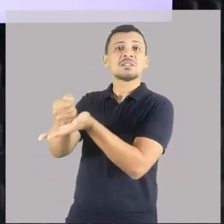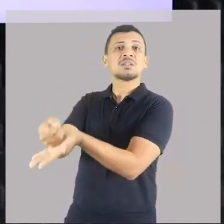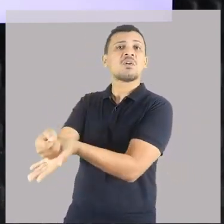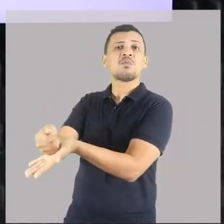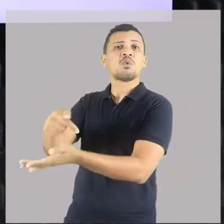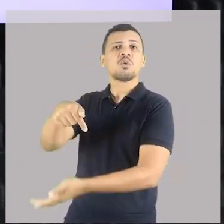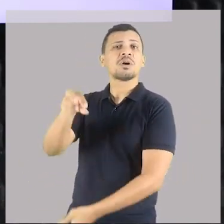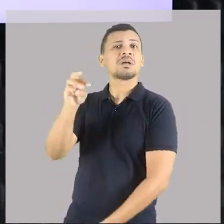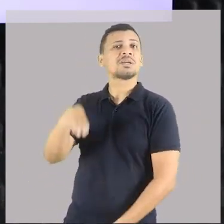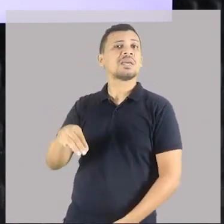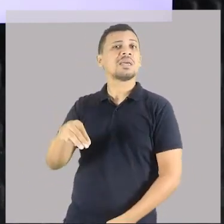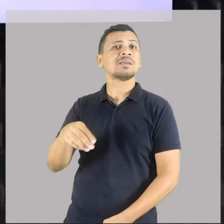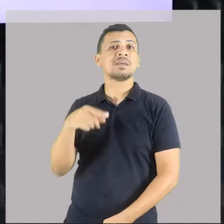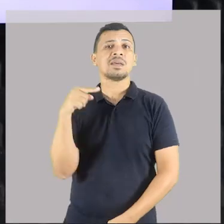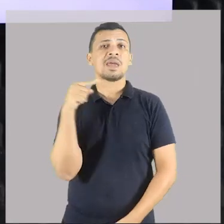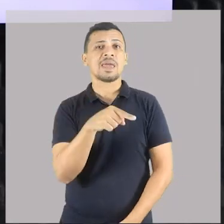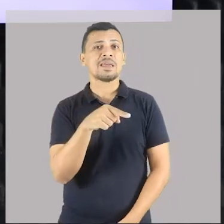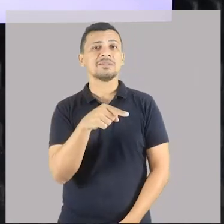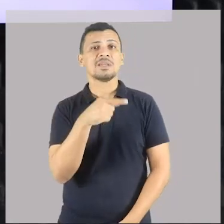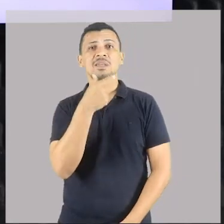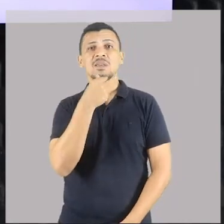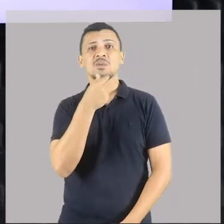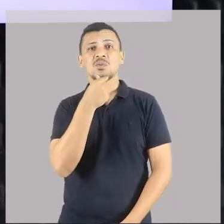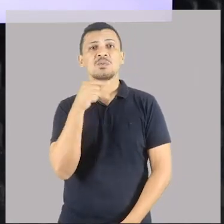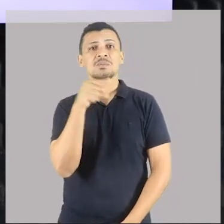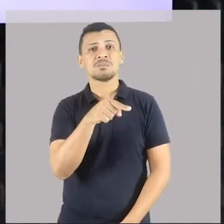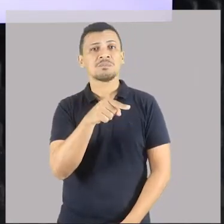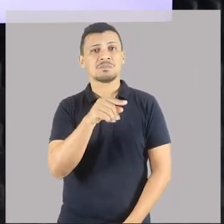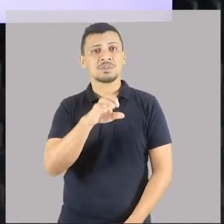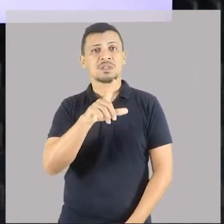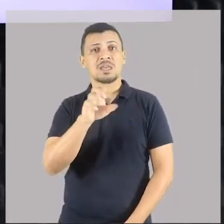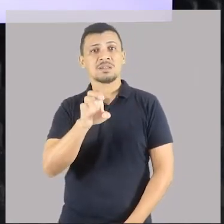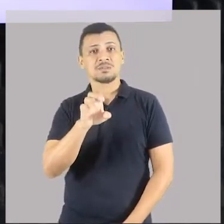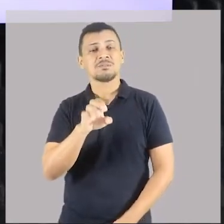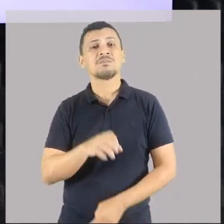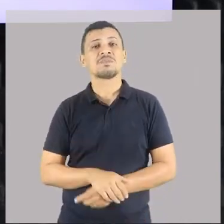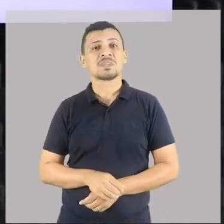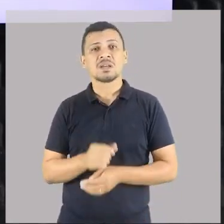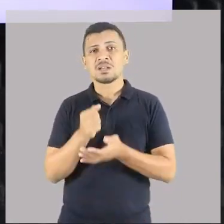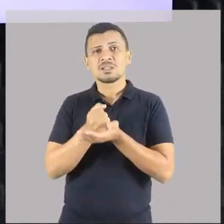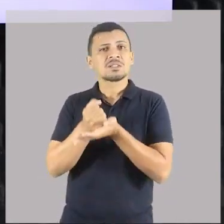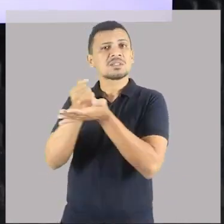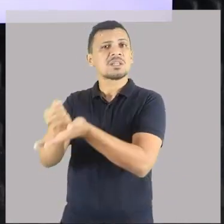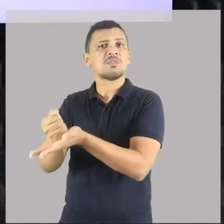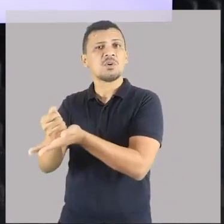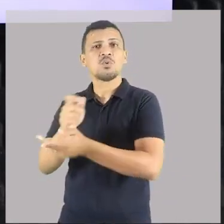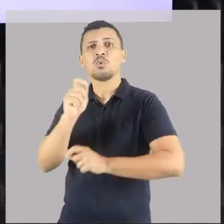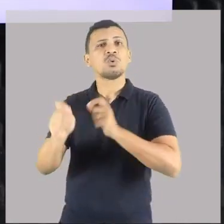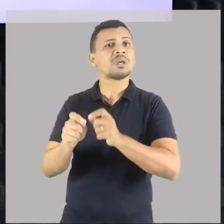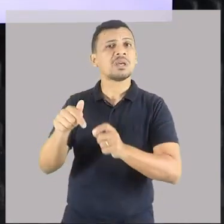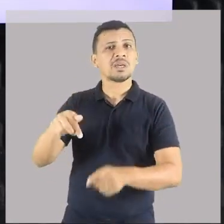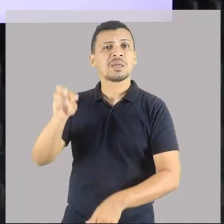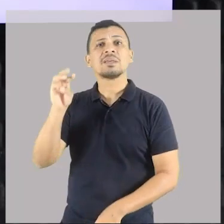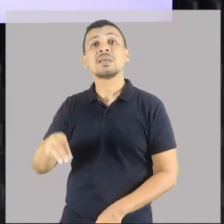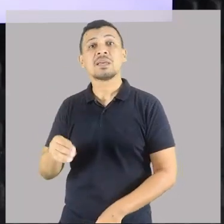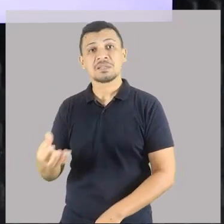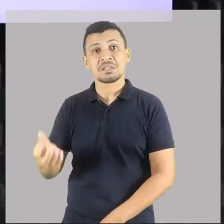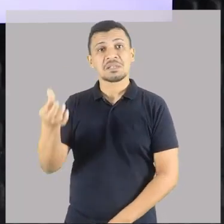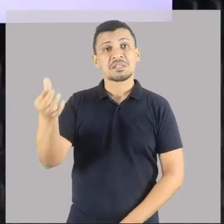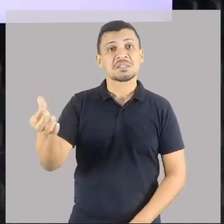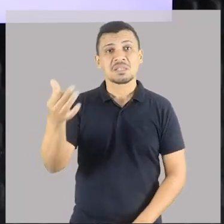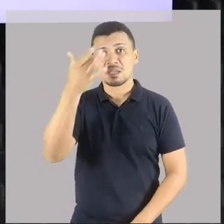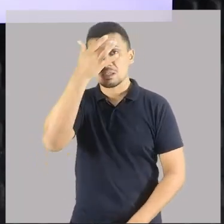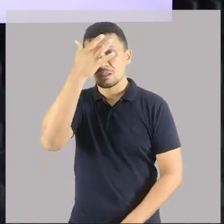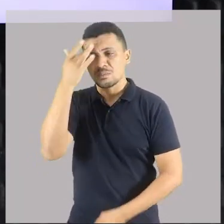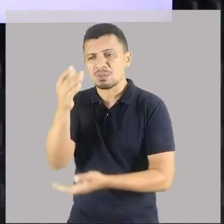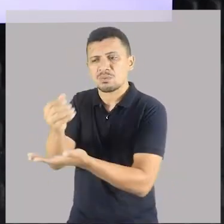Sujeito implícito, ele. Ele quem? João. Ele salvou. Ele salvou o quê? Ou quem? 6 pessoas. É o